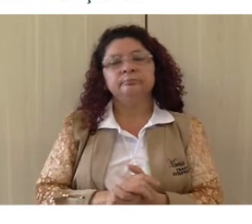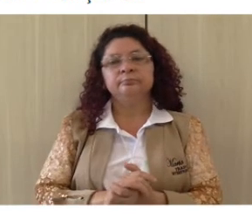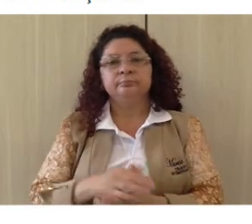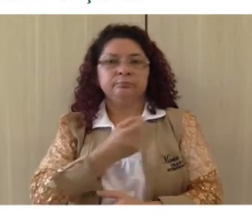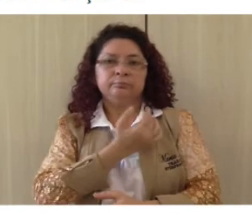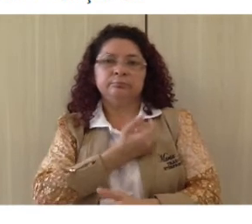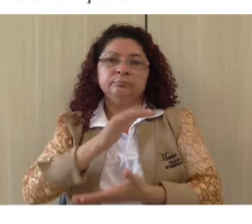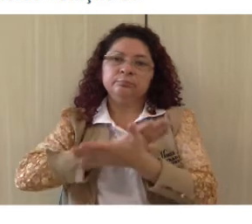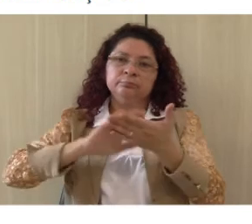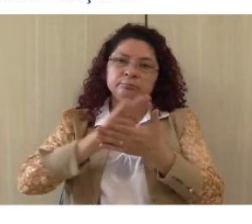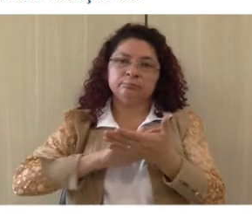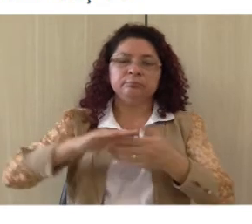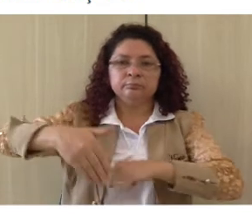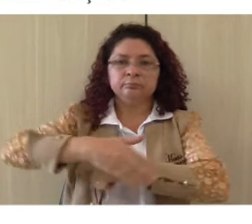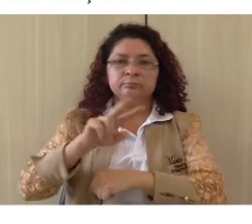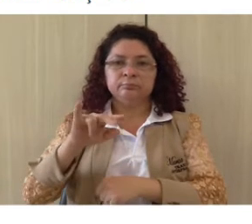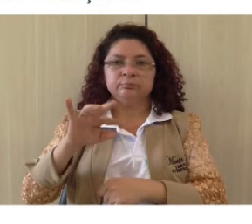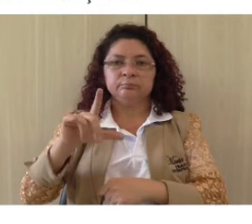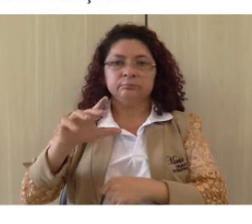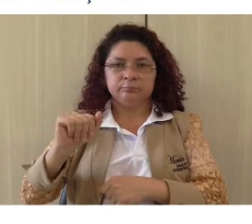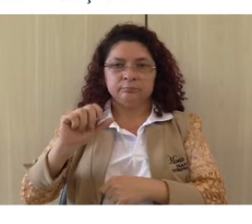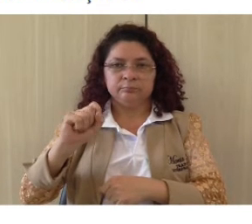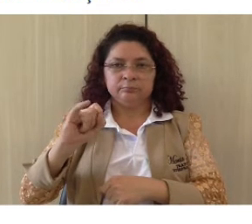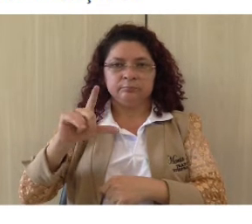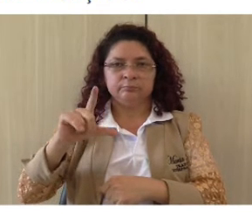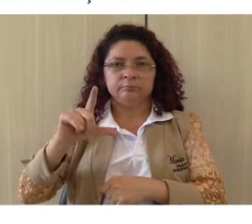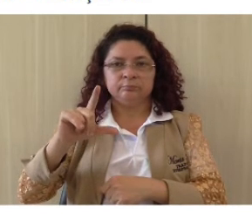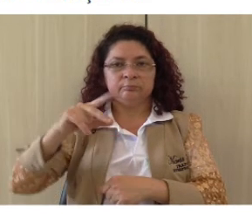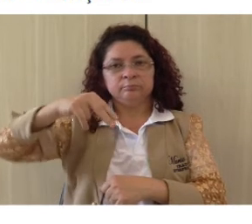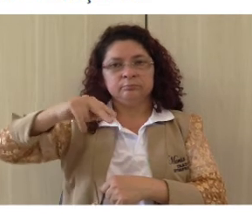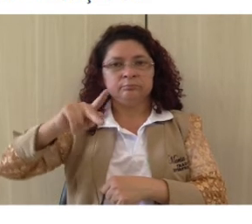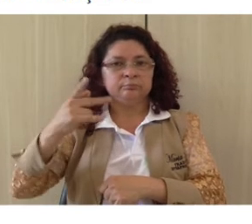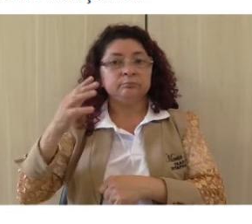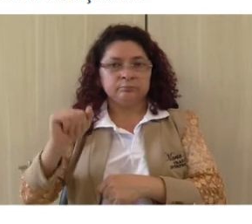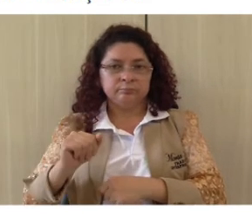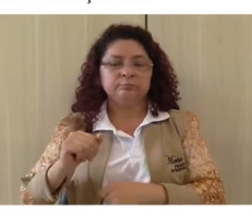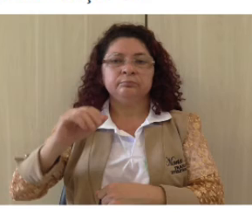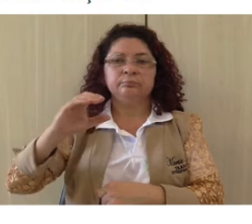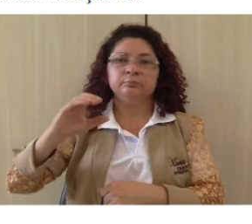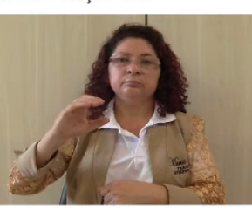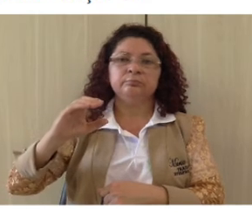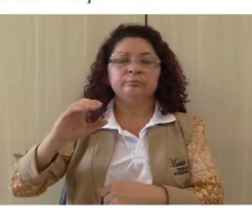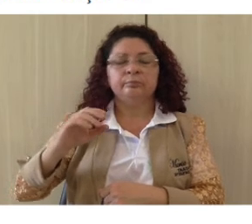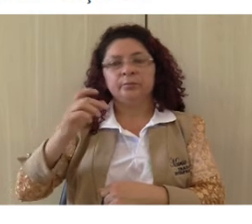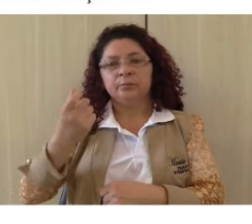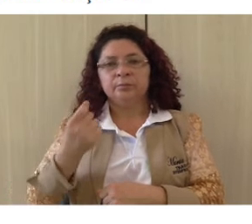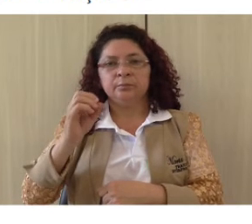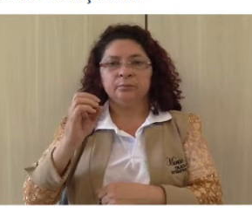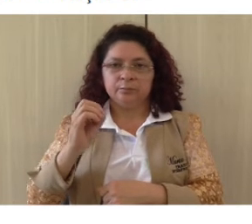sem número, Vila Sinhá, Bragança, Pará, CEP 68.600, dígito